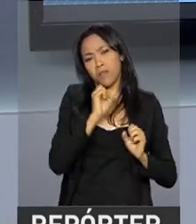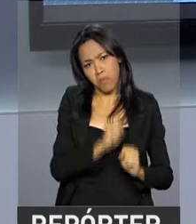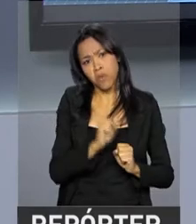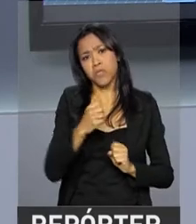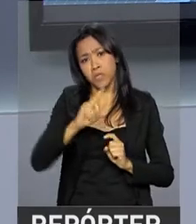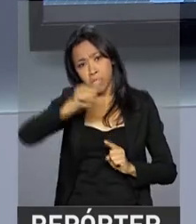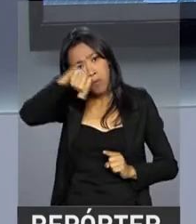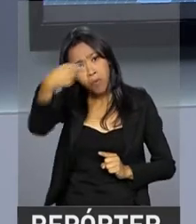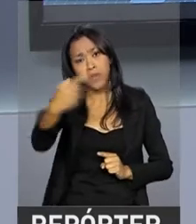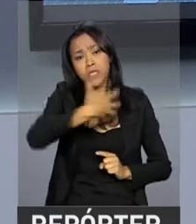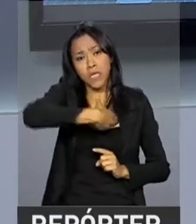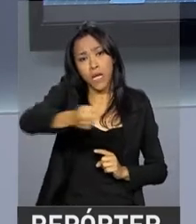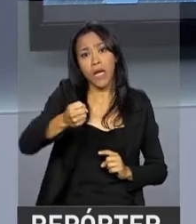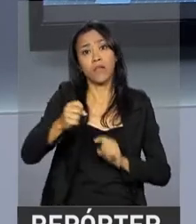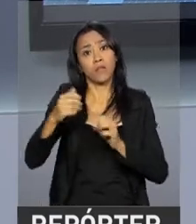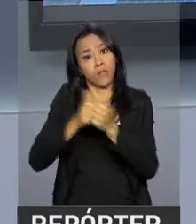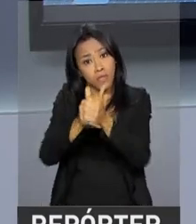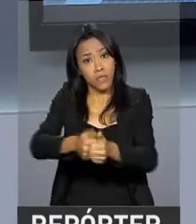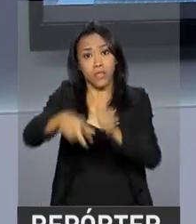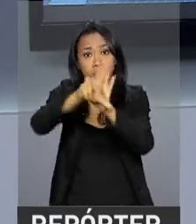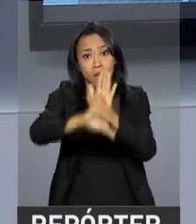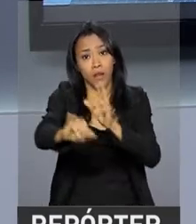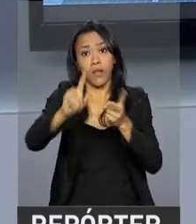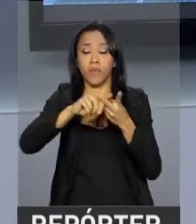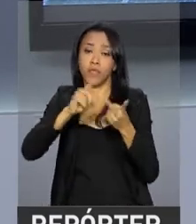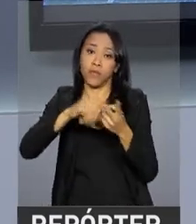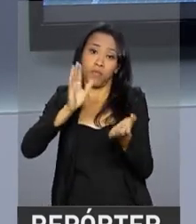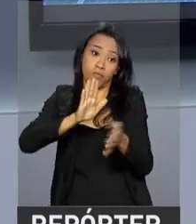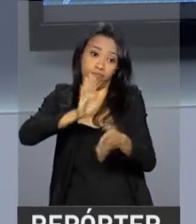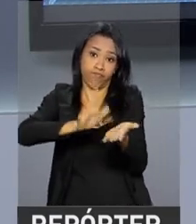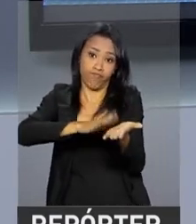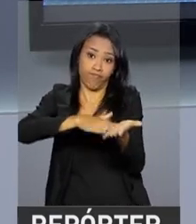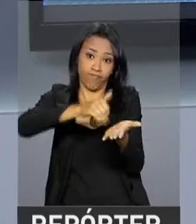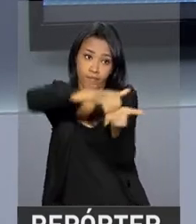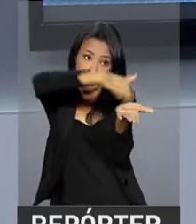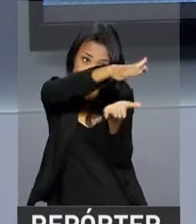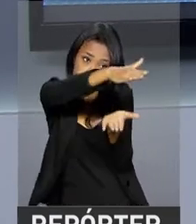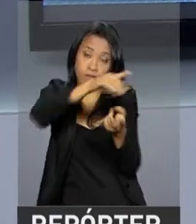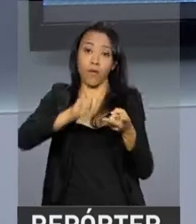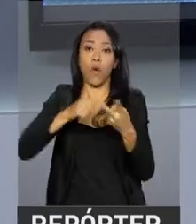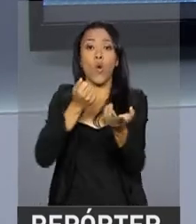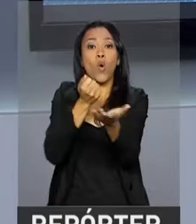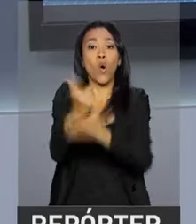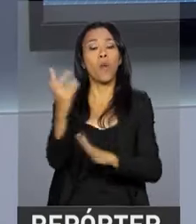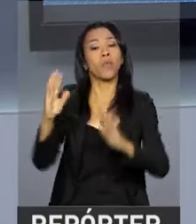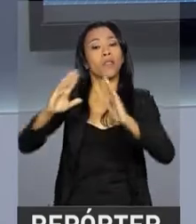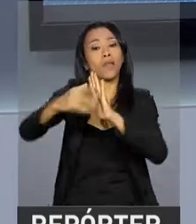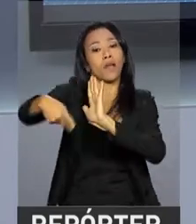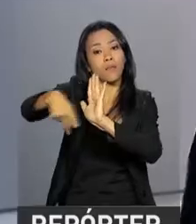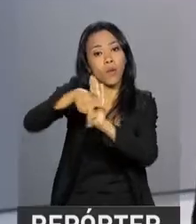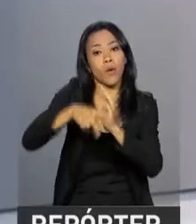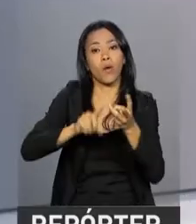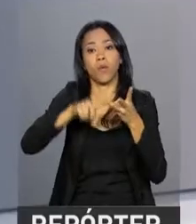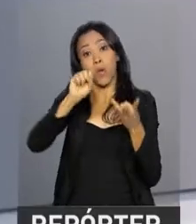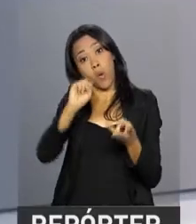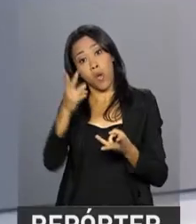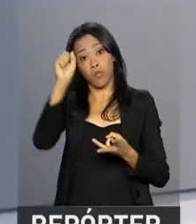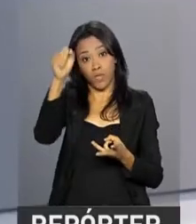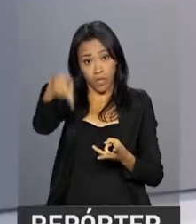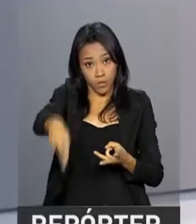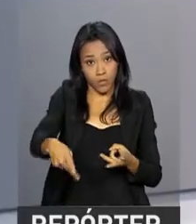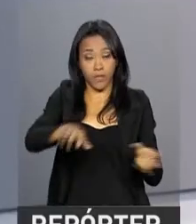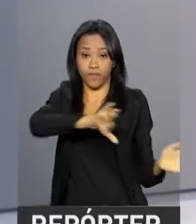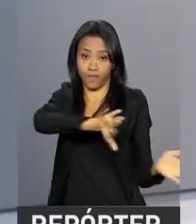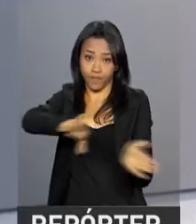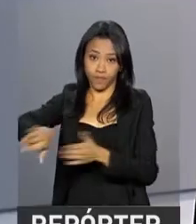casos previstos em lei como demissão sem justa causa compra da casa própria e aposentadoria vamos falar agora